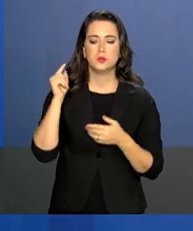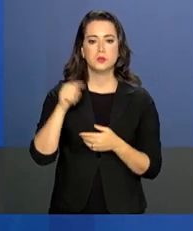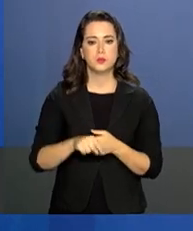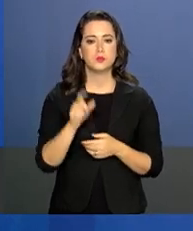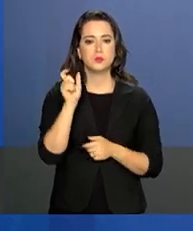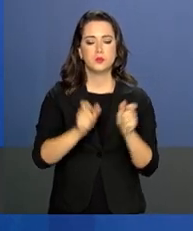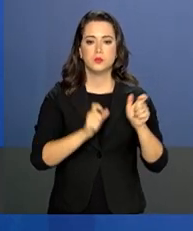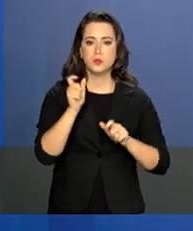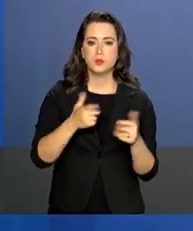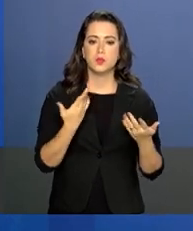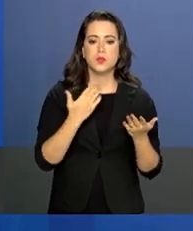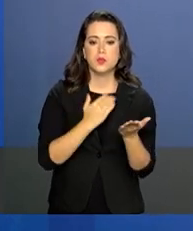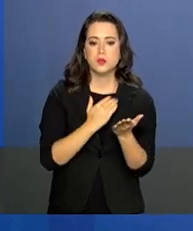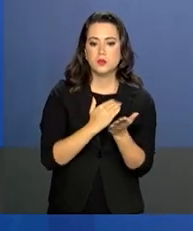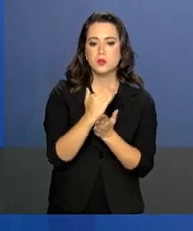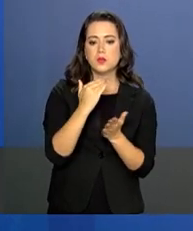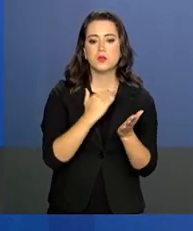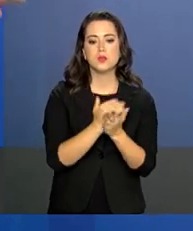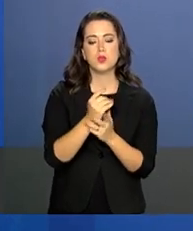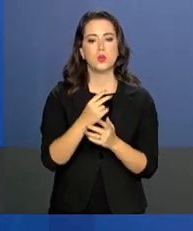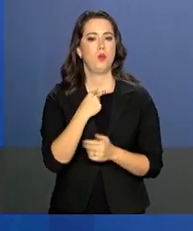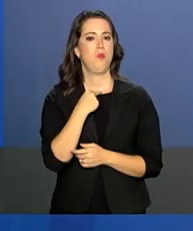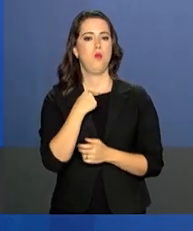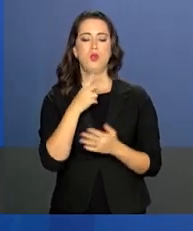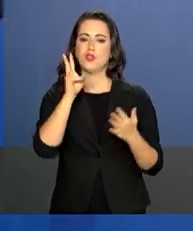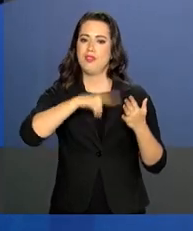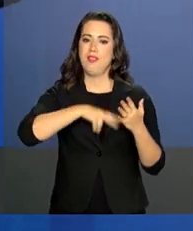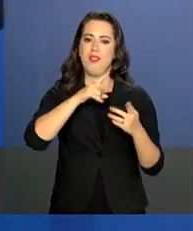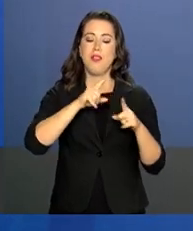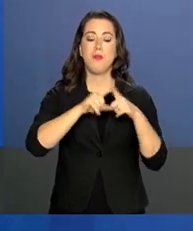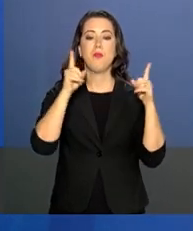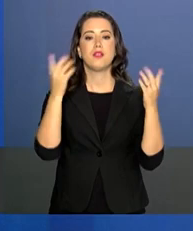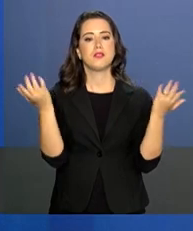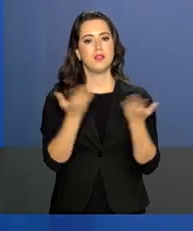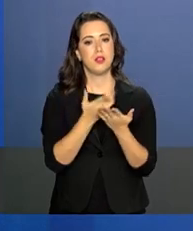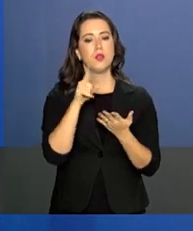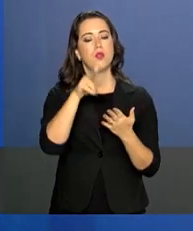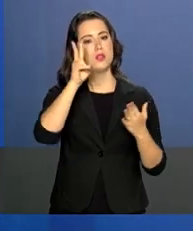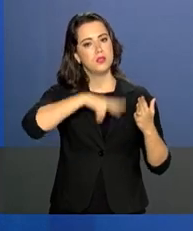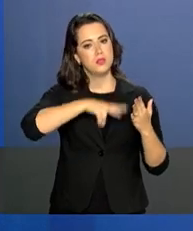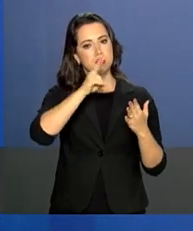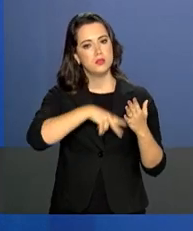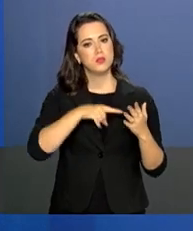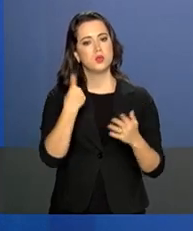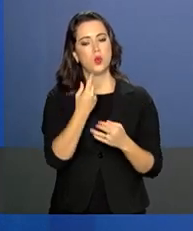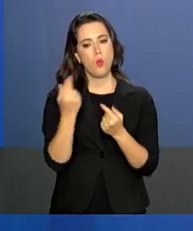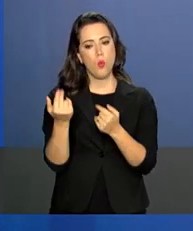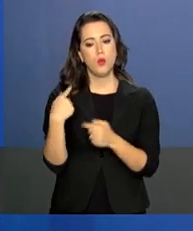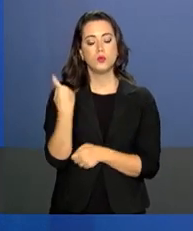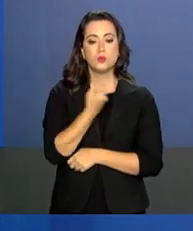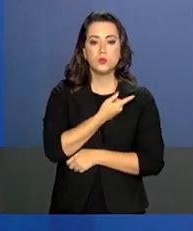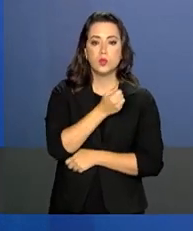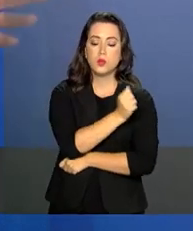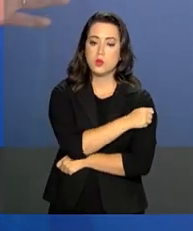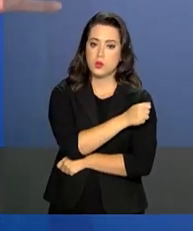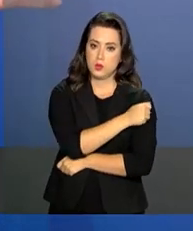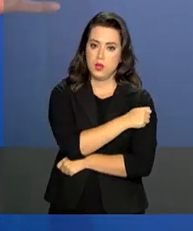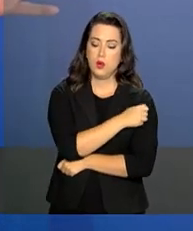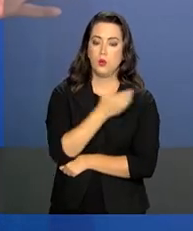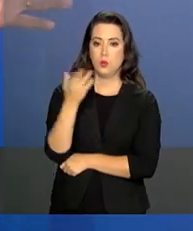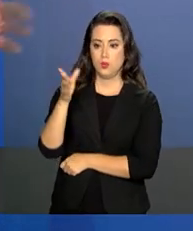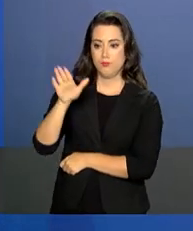que em princípio não poderiam ler mas agora leram como o nosso aluno gabriel